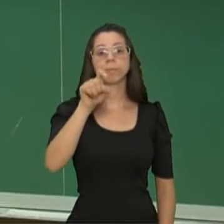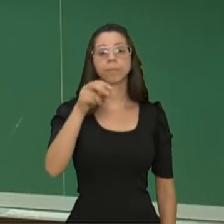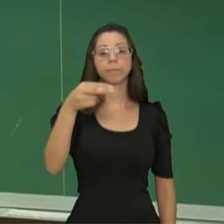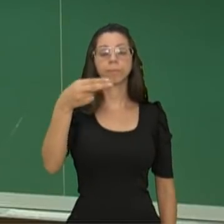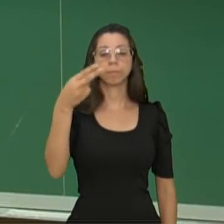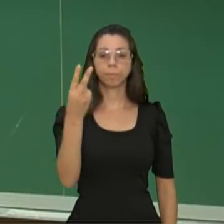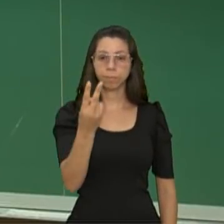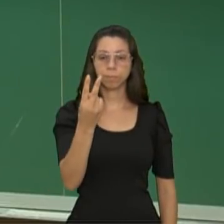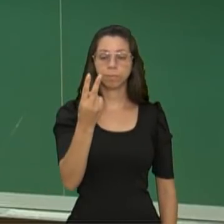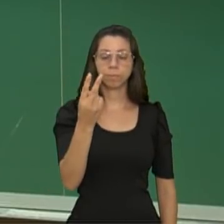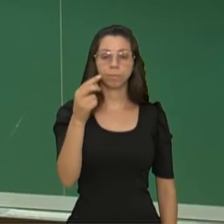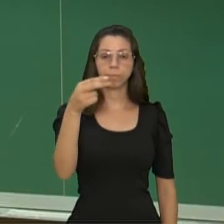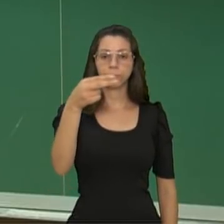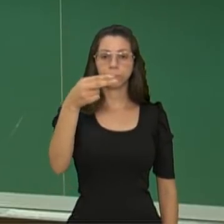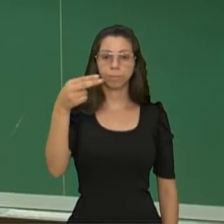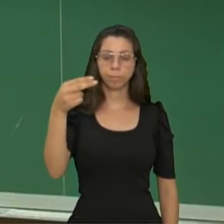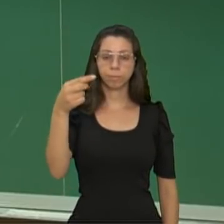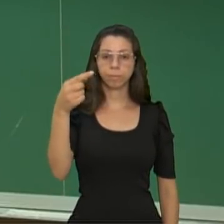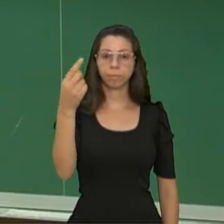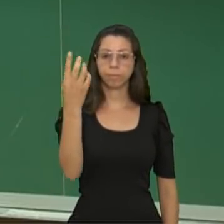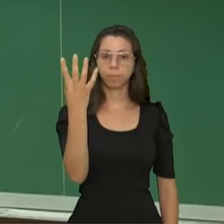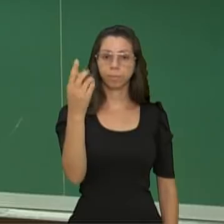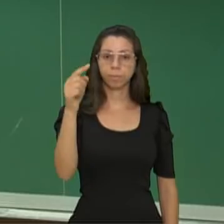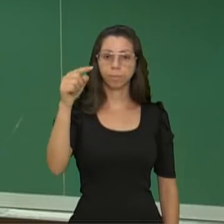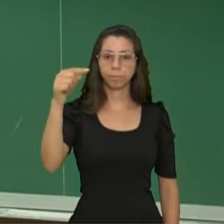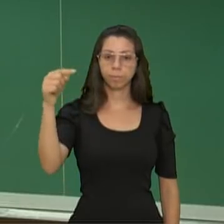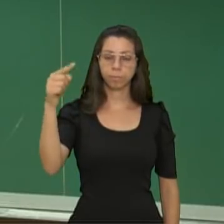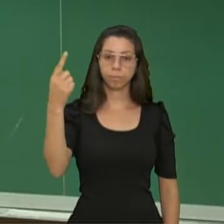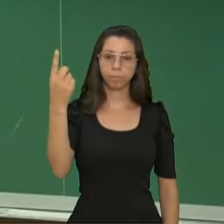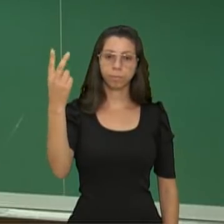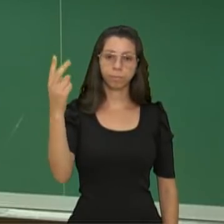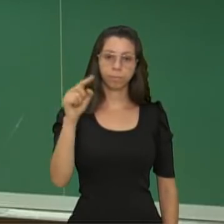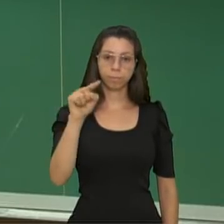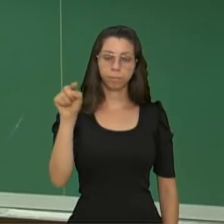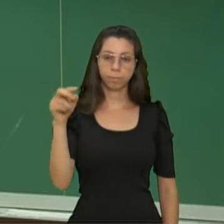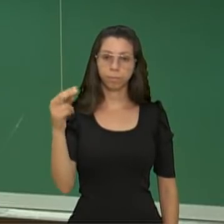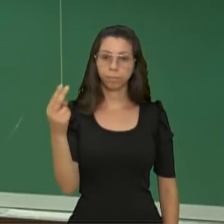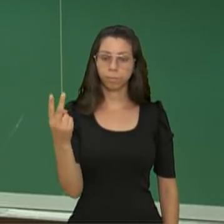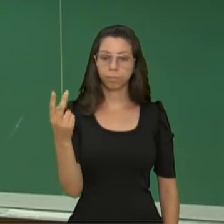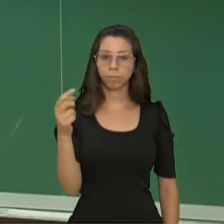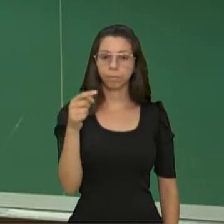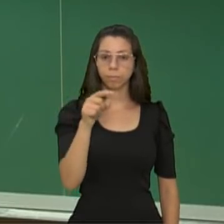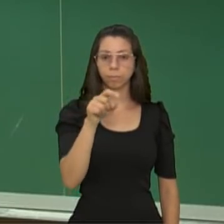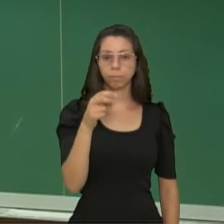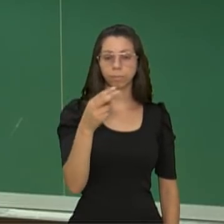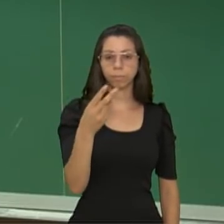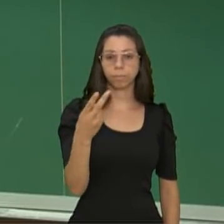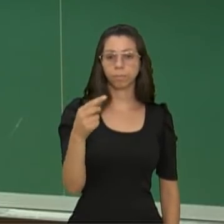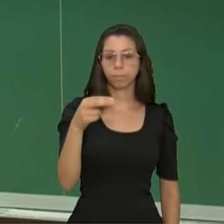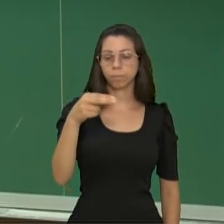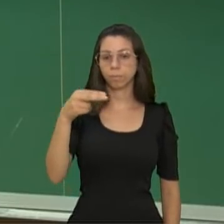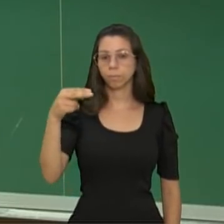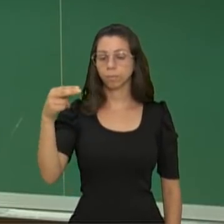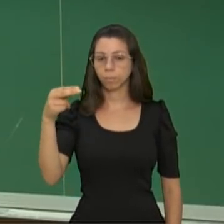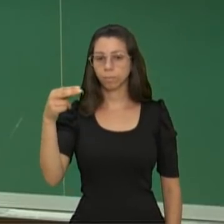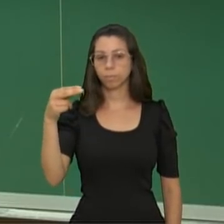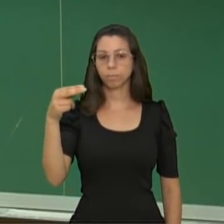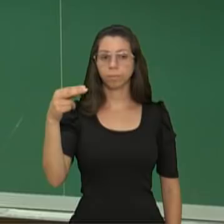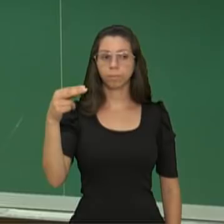4 menos 12 dividido por 2. X2 igual